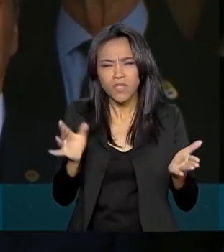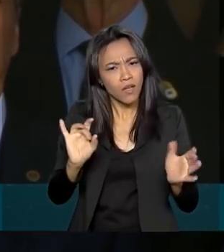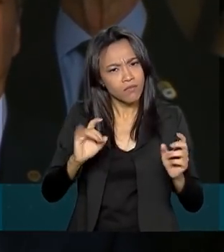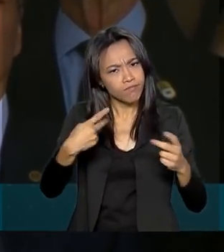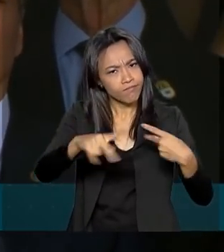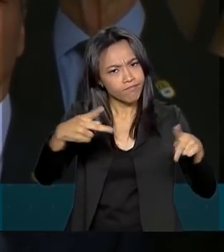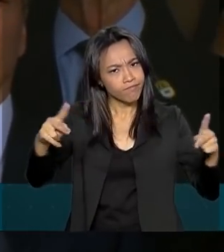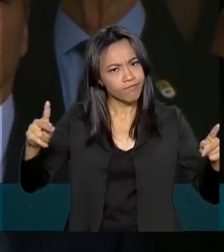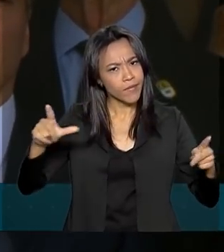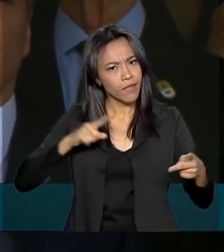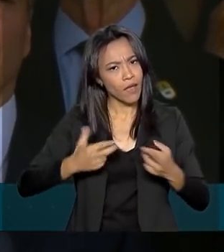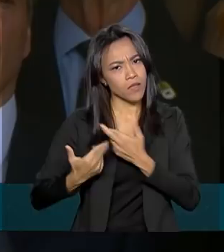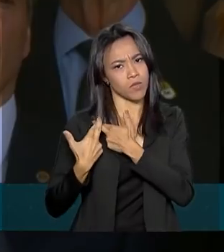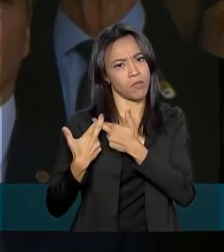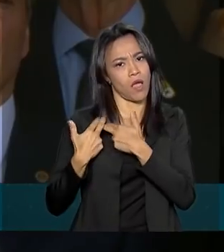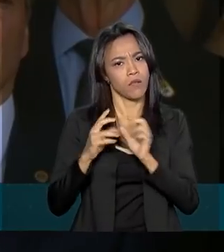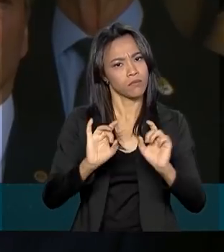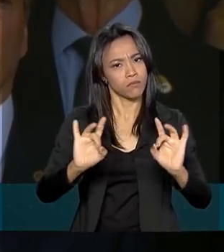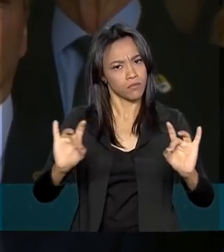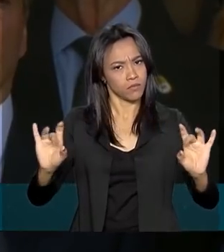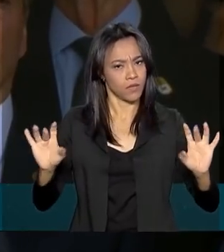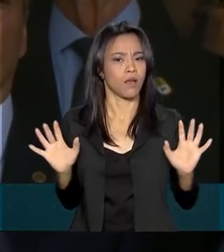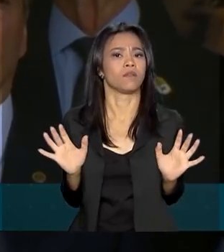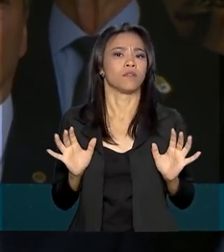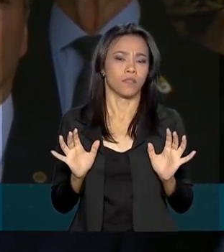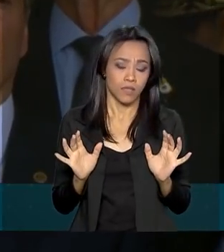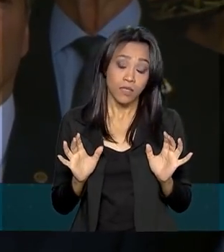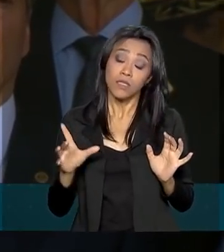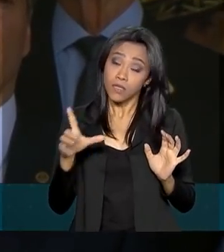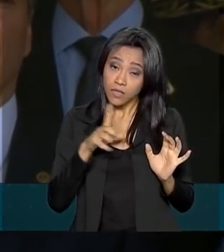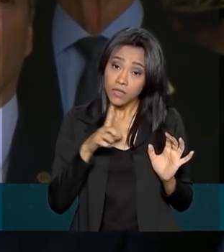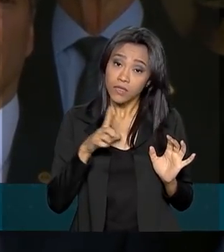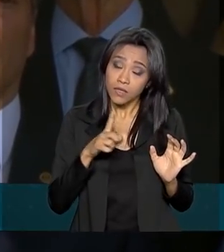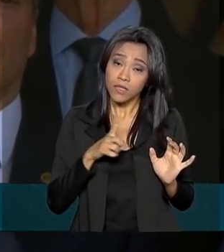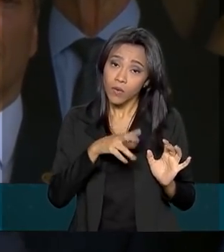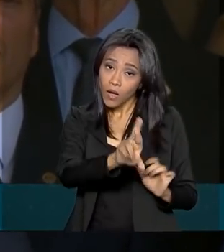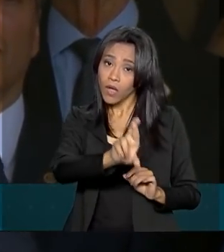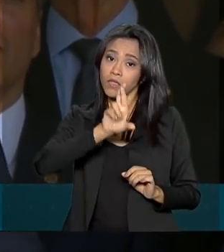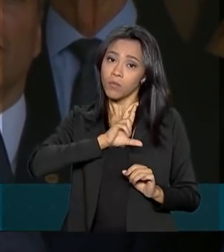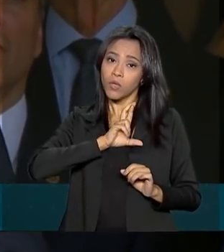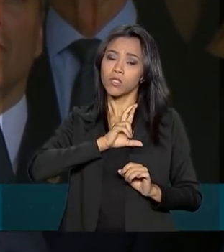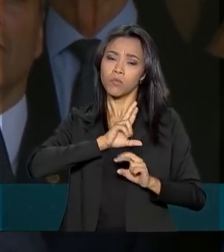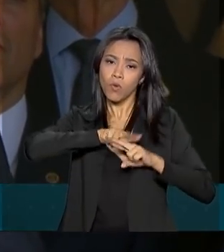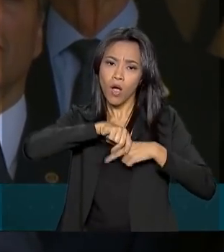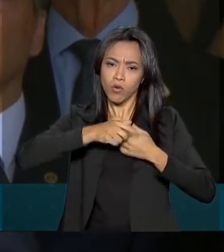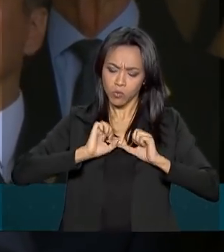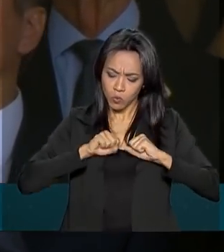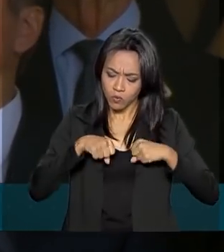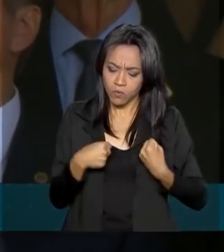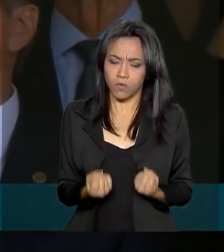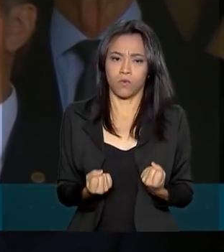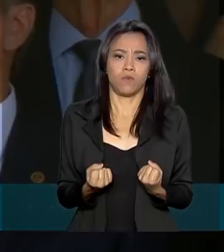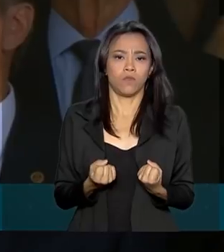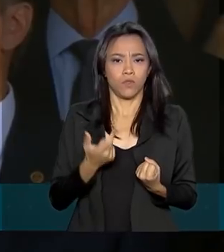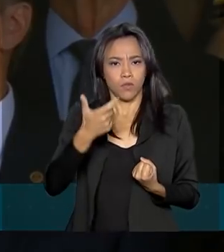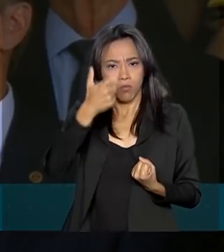responsável e receber aquilo que recebe pelo suor do seu rosto, pela